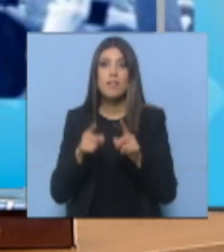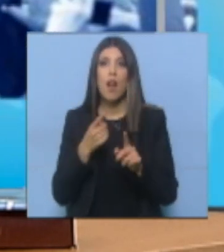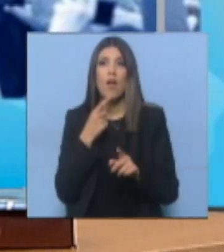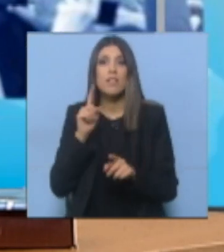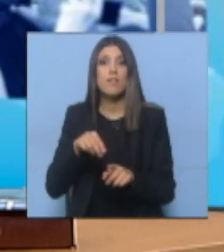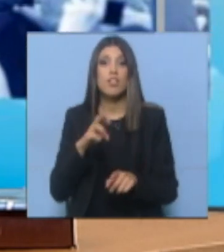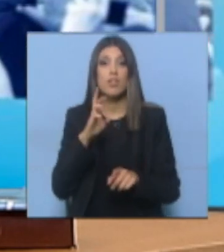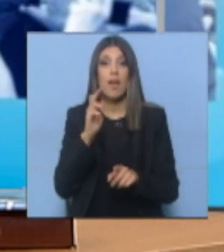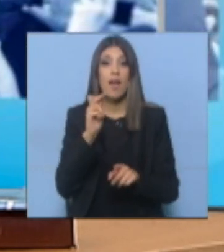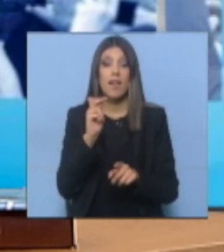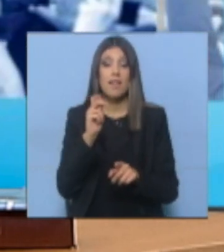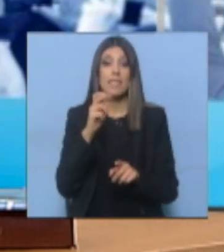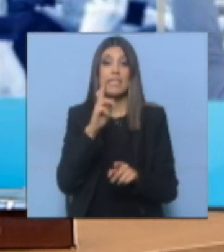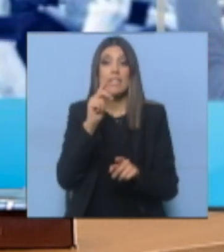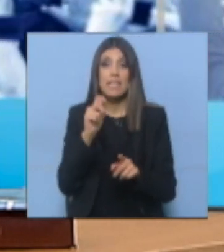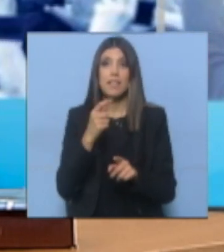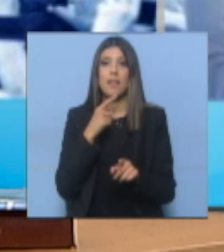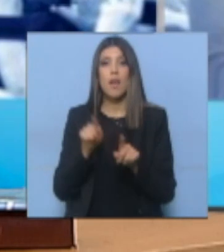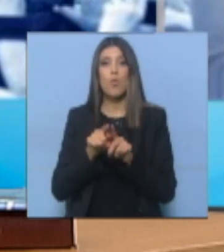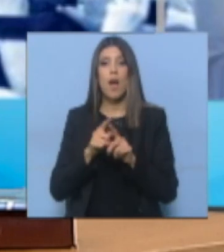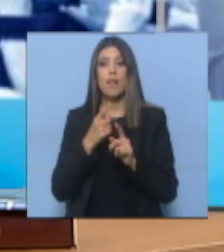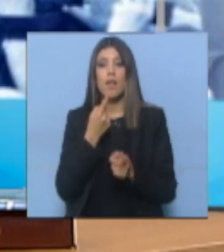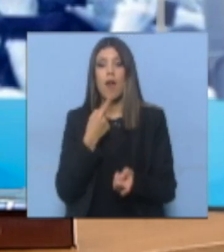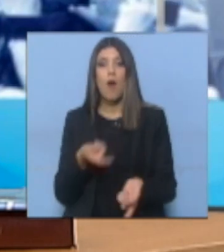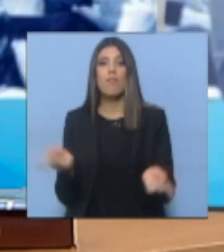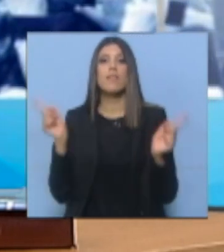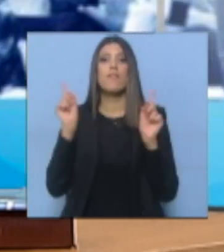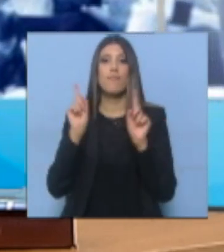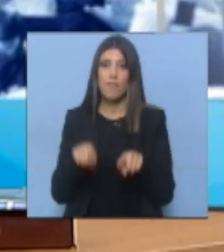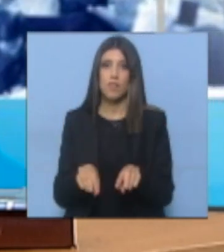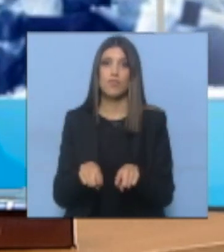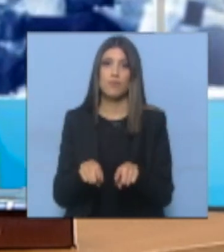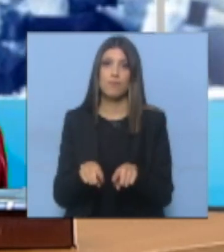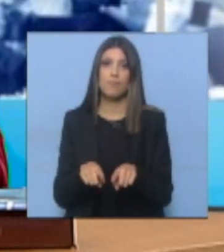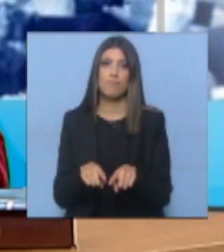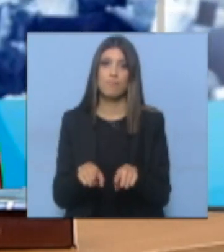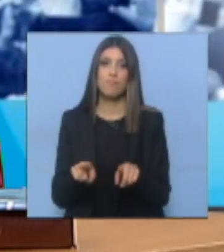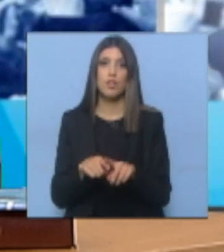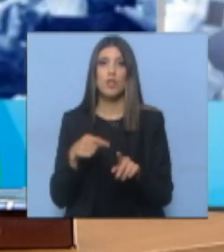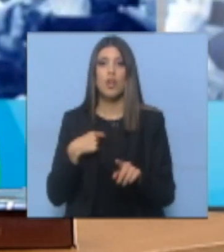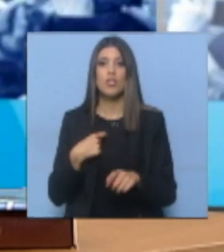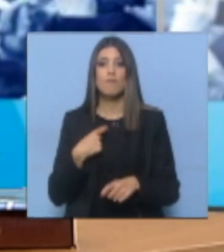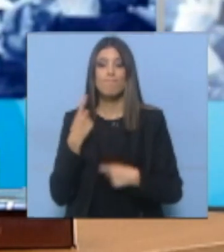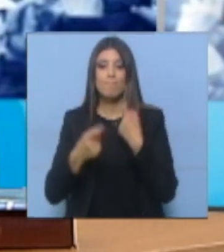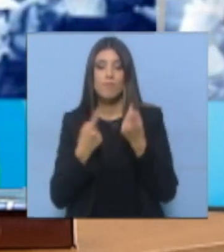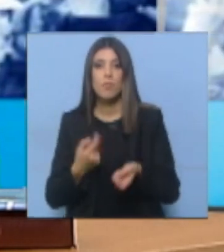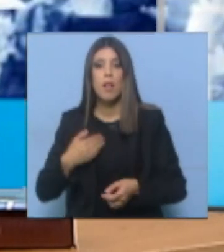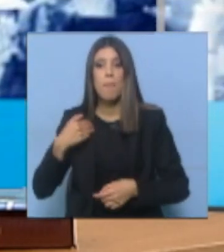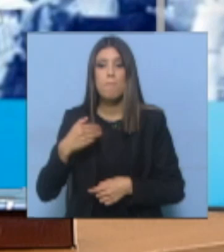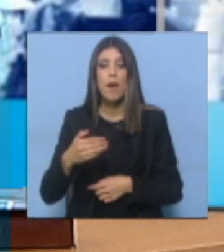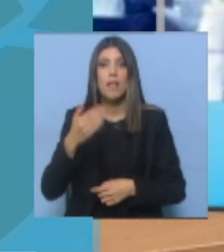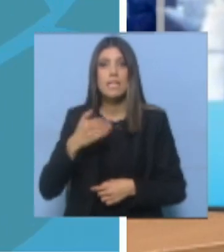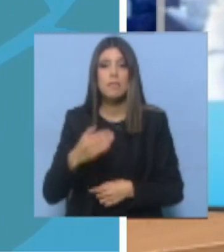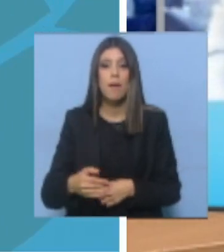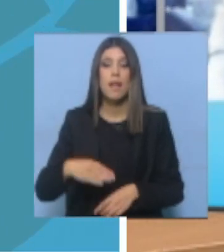colhemos inspiração desse prefixo re e procuramos situá-lo em cada semana. E assim temos, por exemplo,